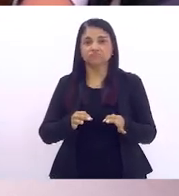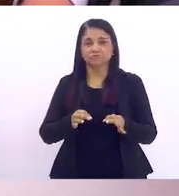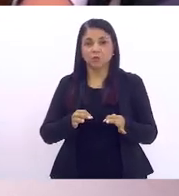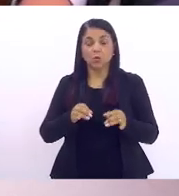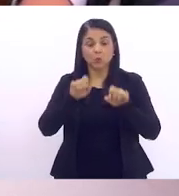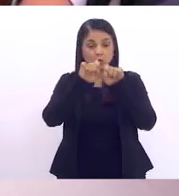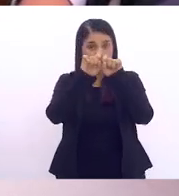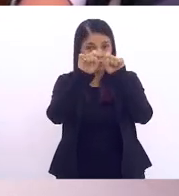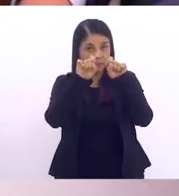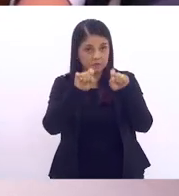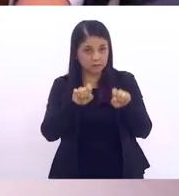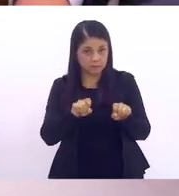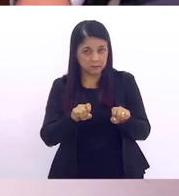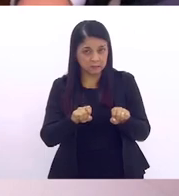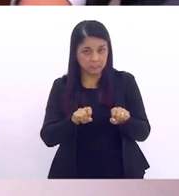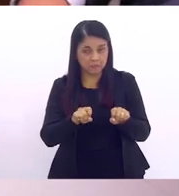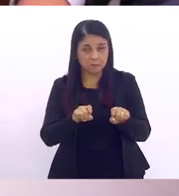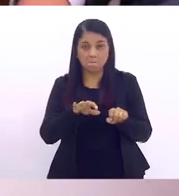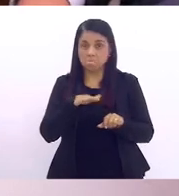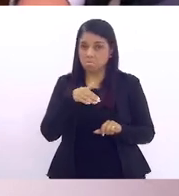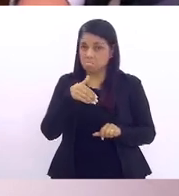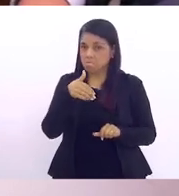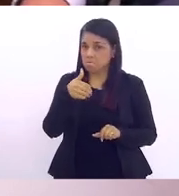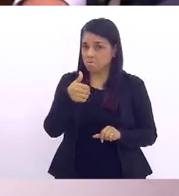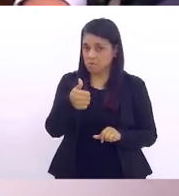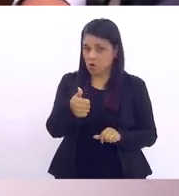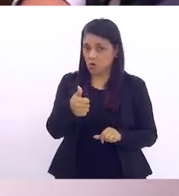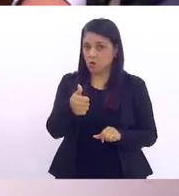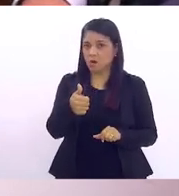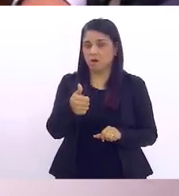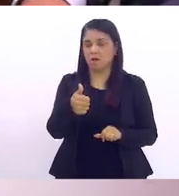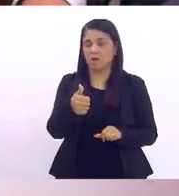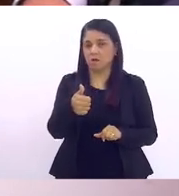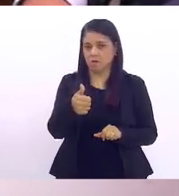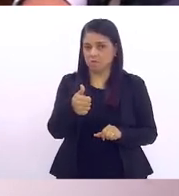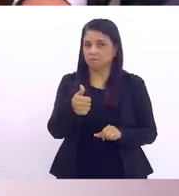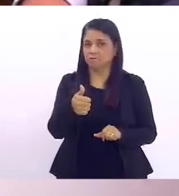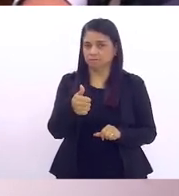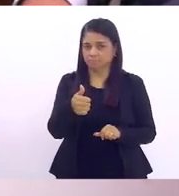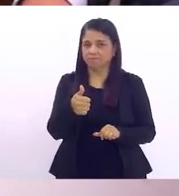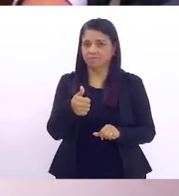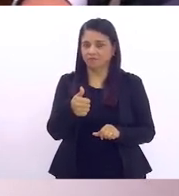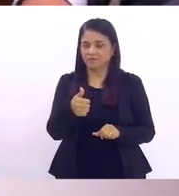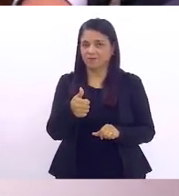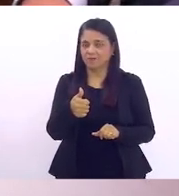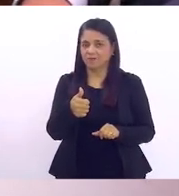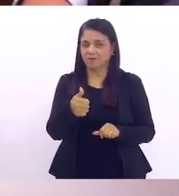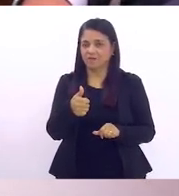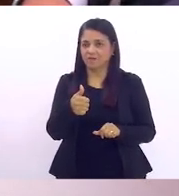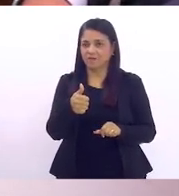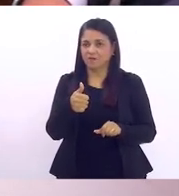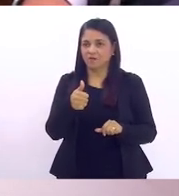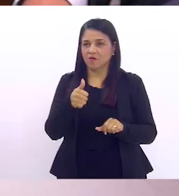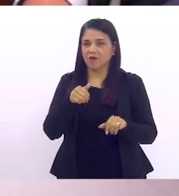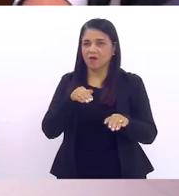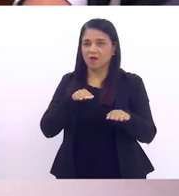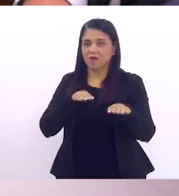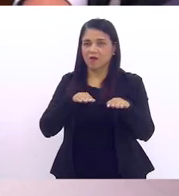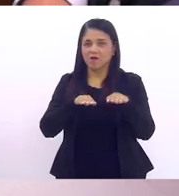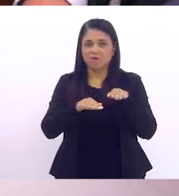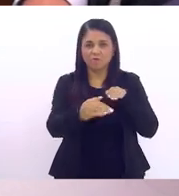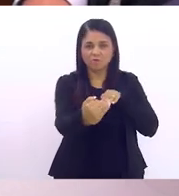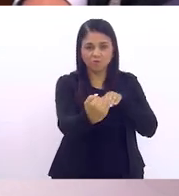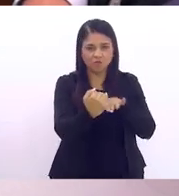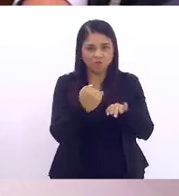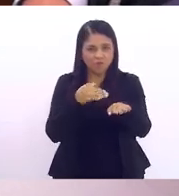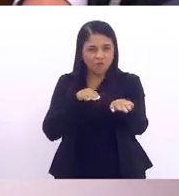sistema a melhorar muito a a a a a a